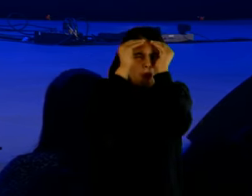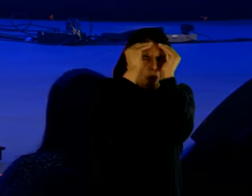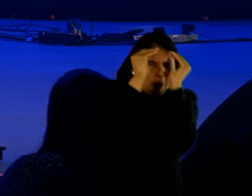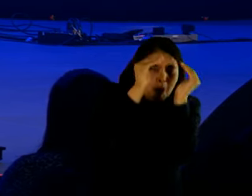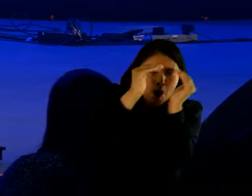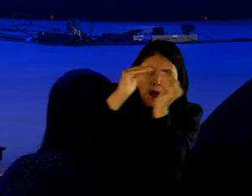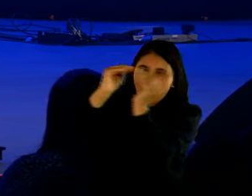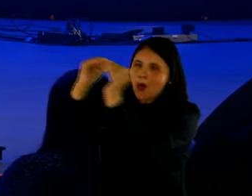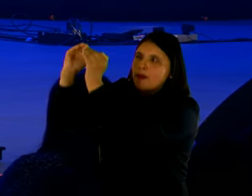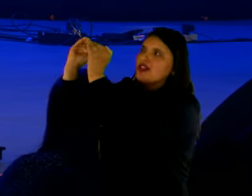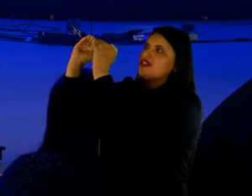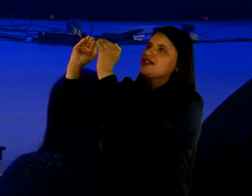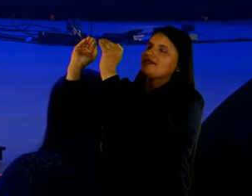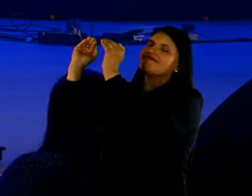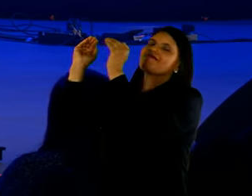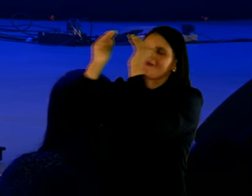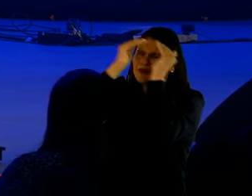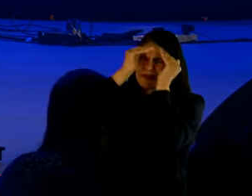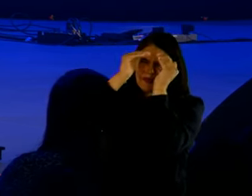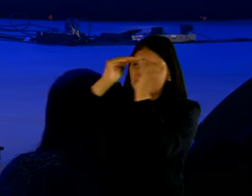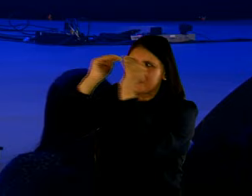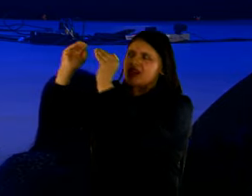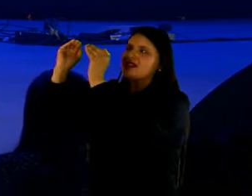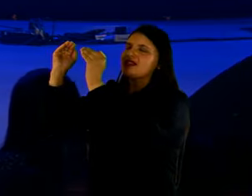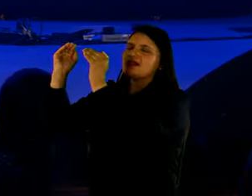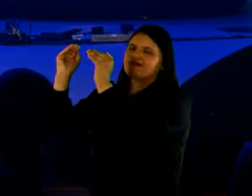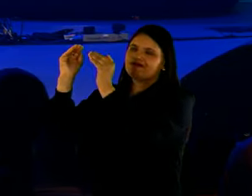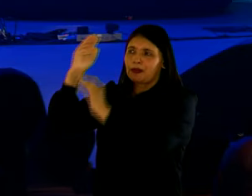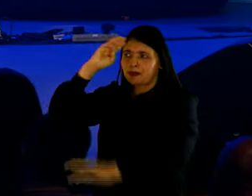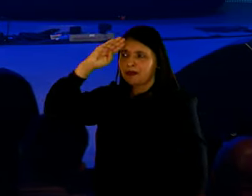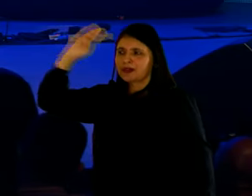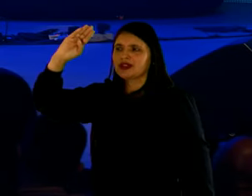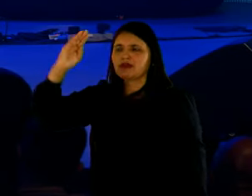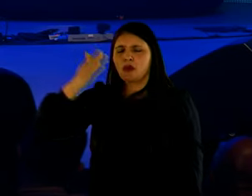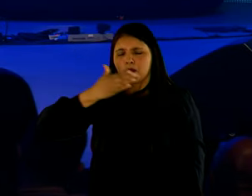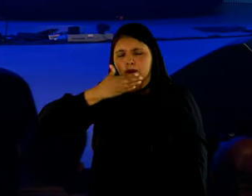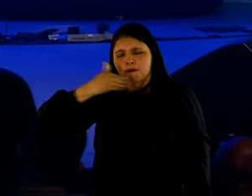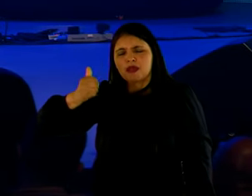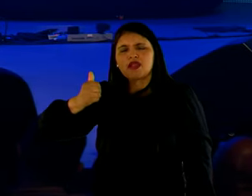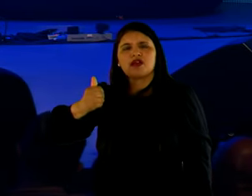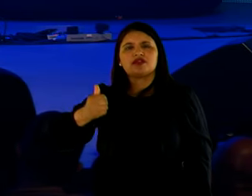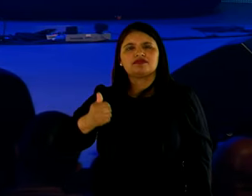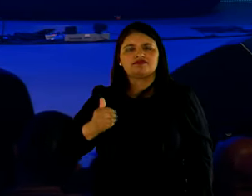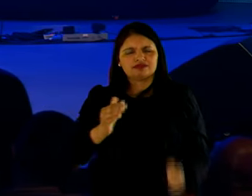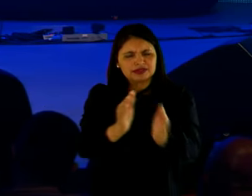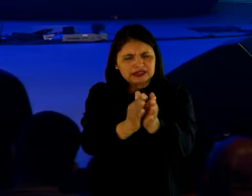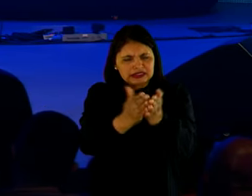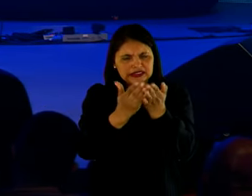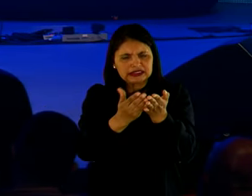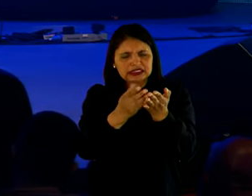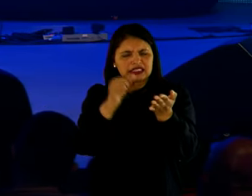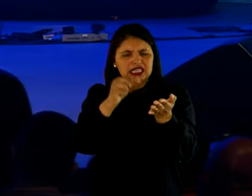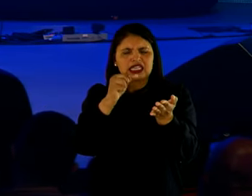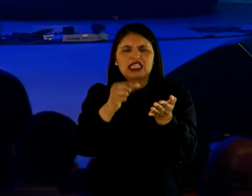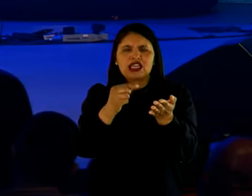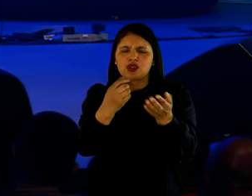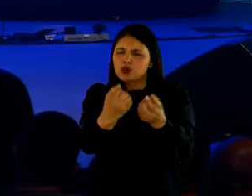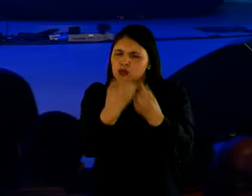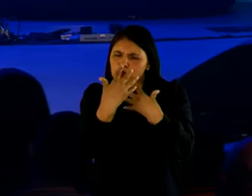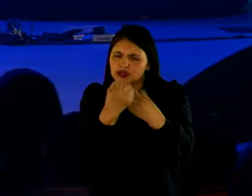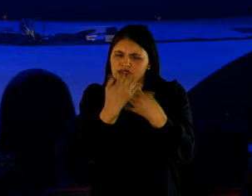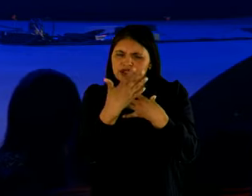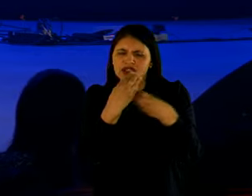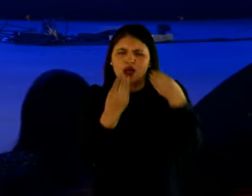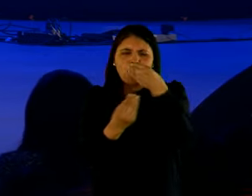simples, irmãos, quando Deus nos manda fazer algo e a palavra nos ensina como nós devemos proceder